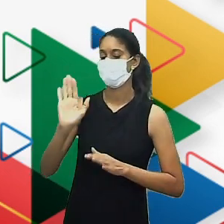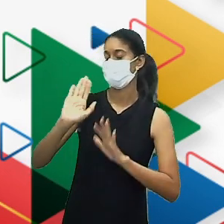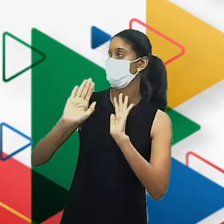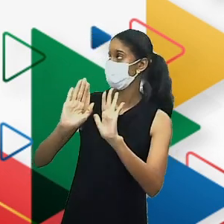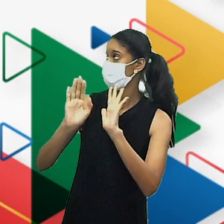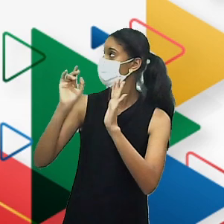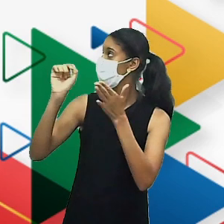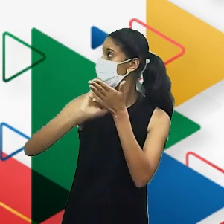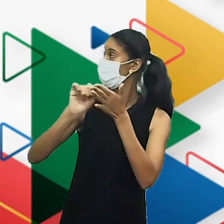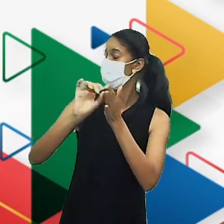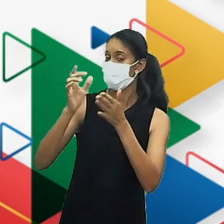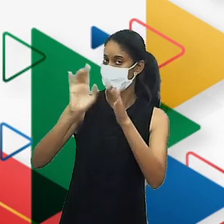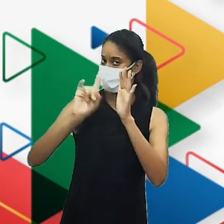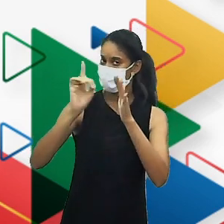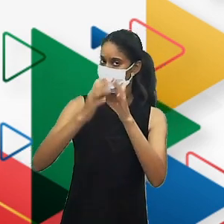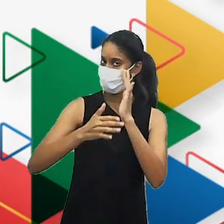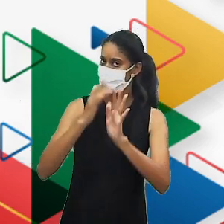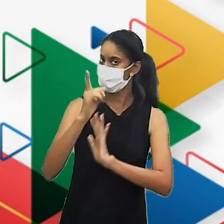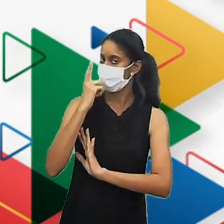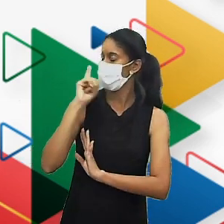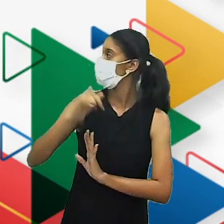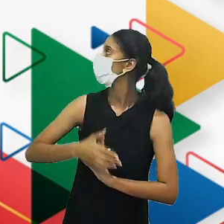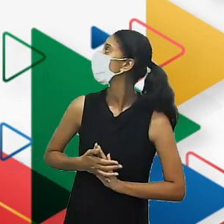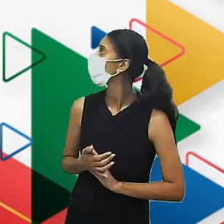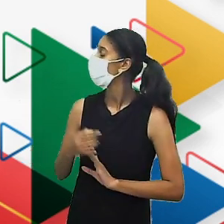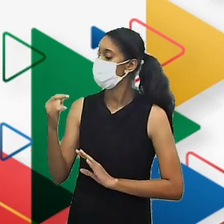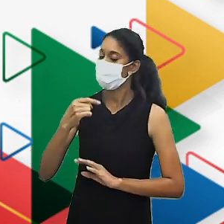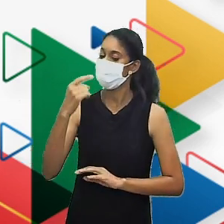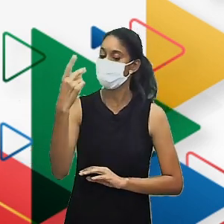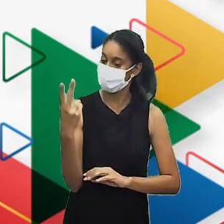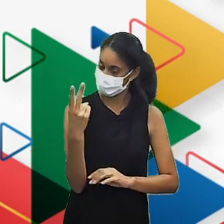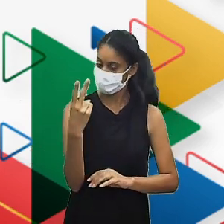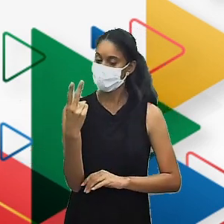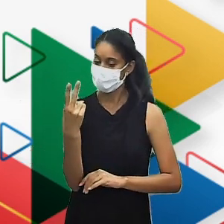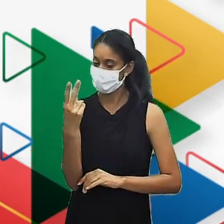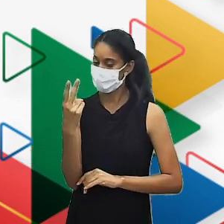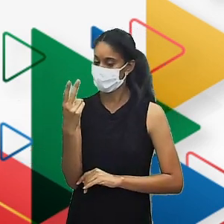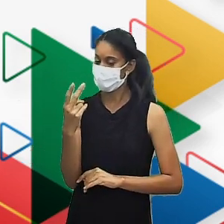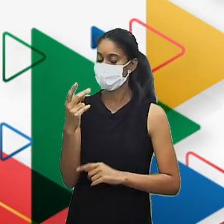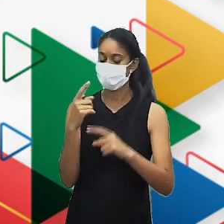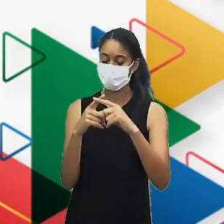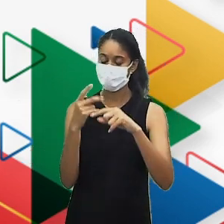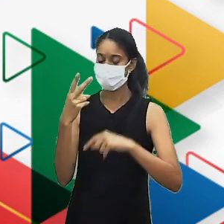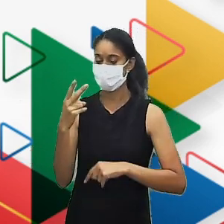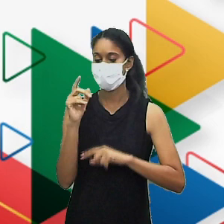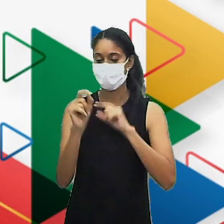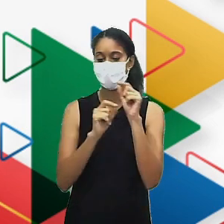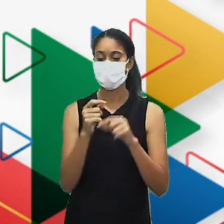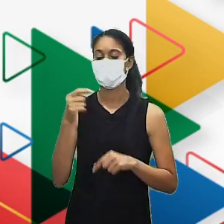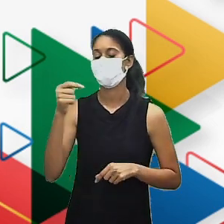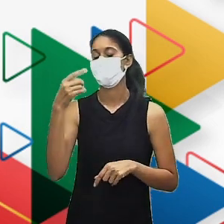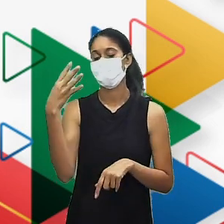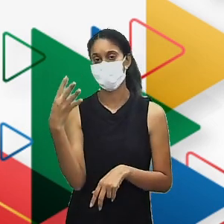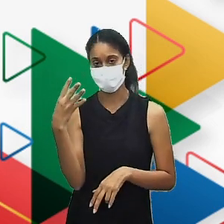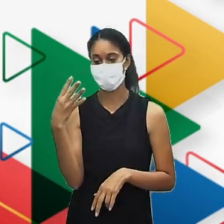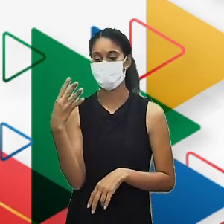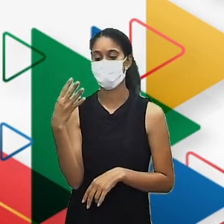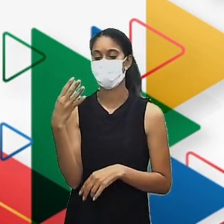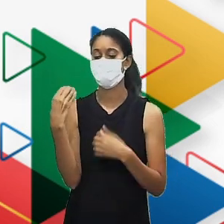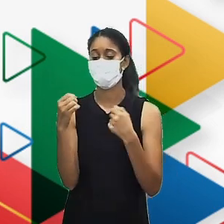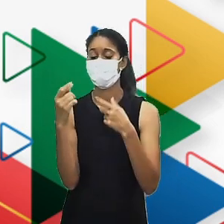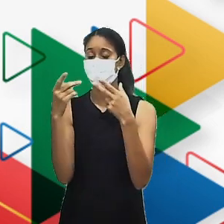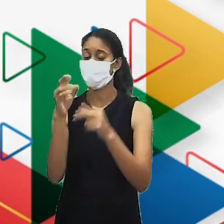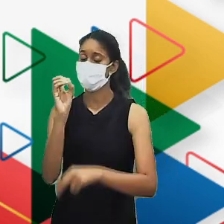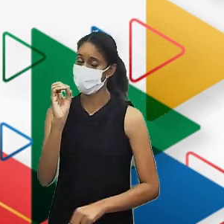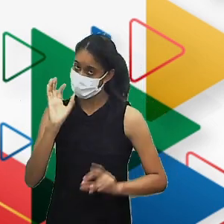atrapalhar. Menos 2 do oxigênio. 2 vezes menos 2 dá quanto? Menos 4. Tem que dar 0,